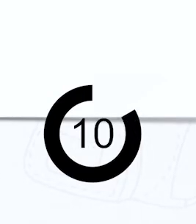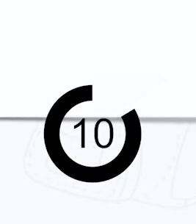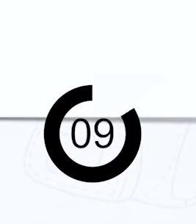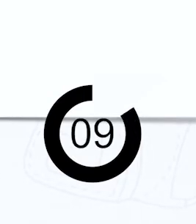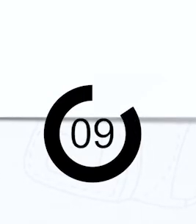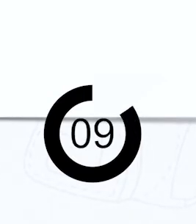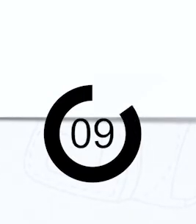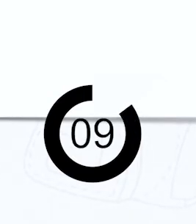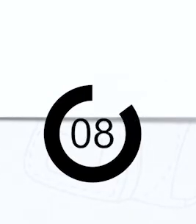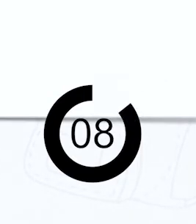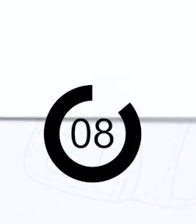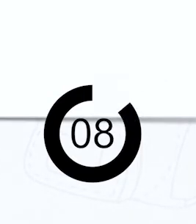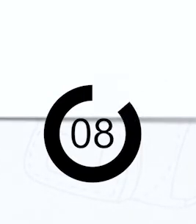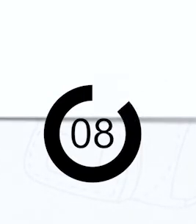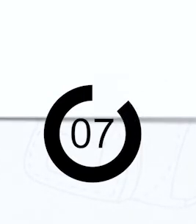Legenda